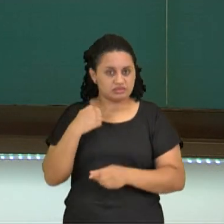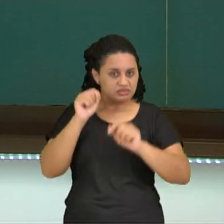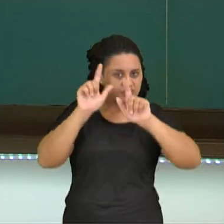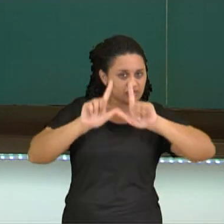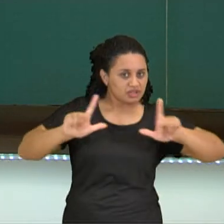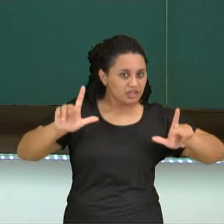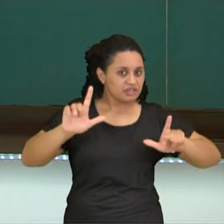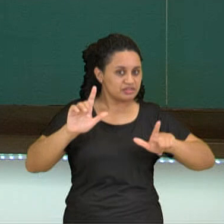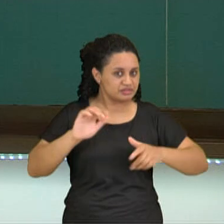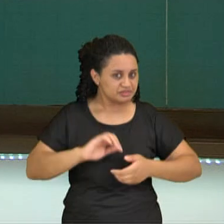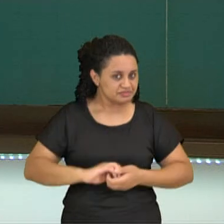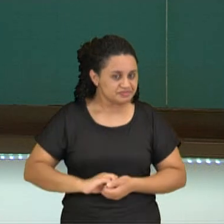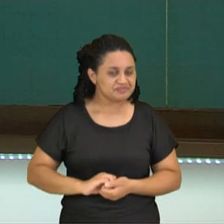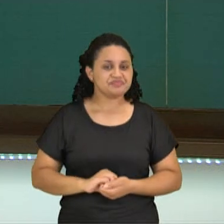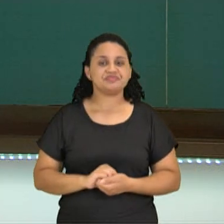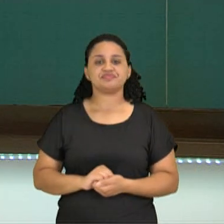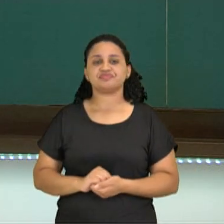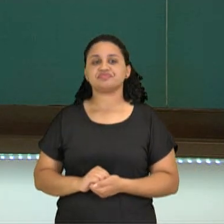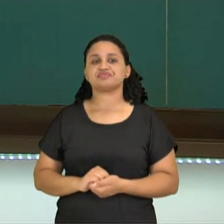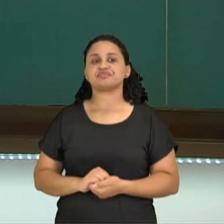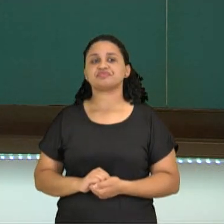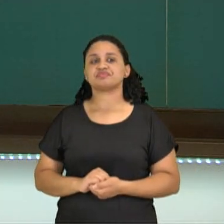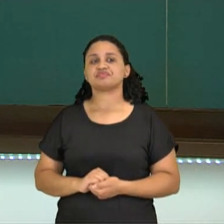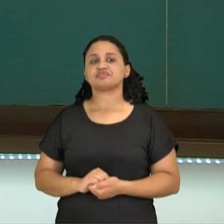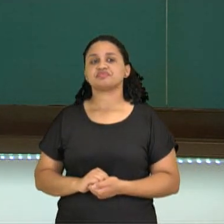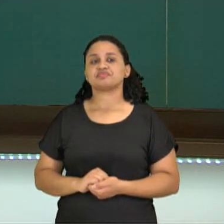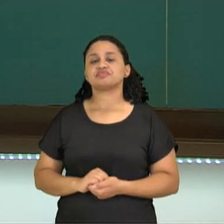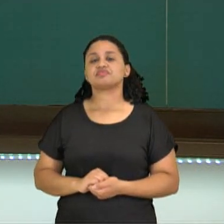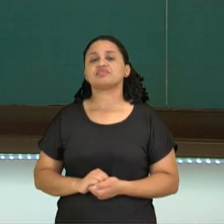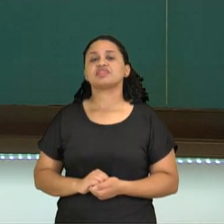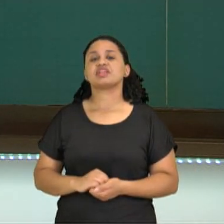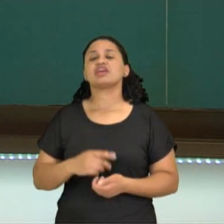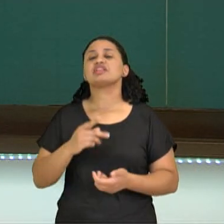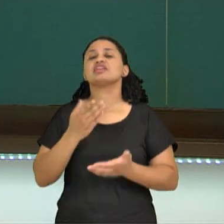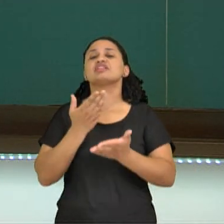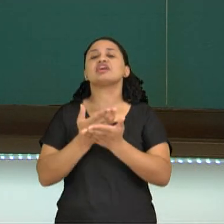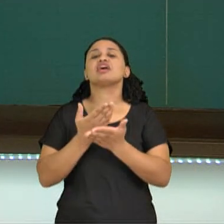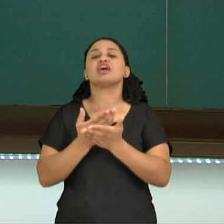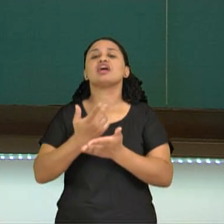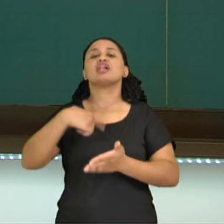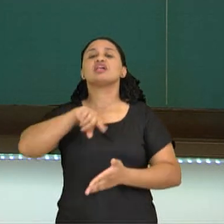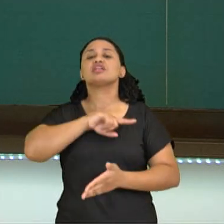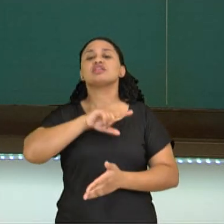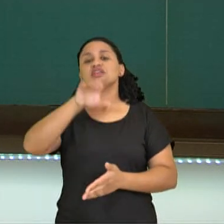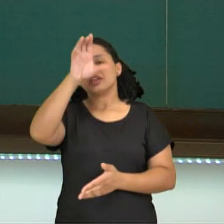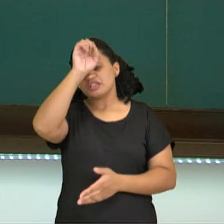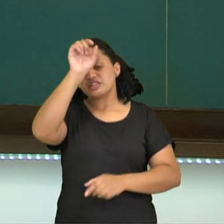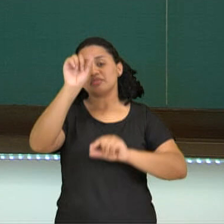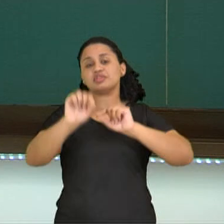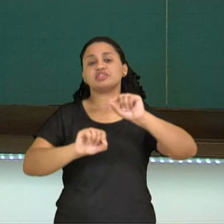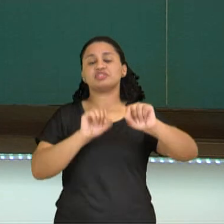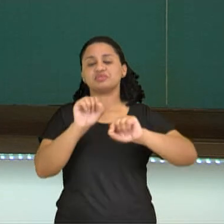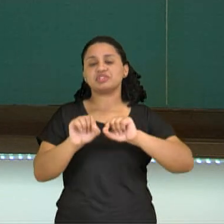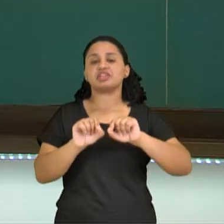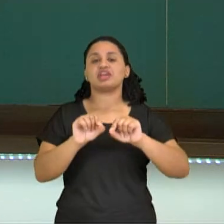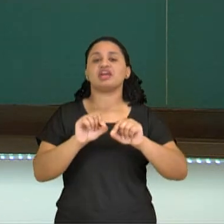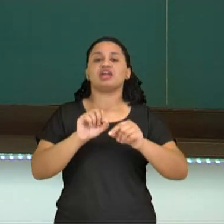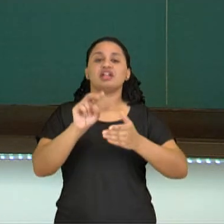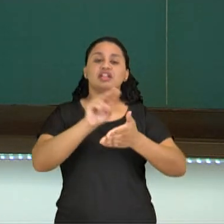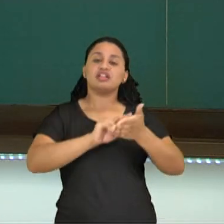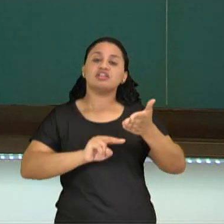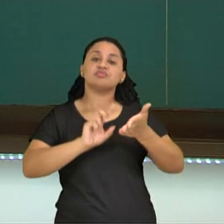claro? Vamos adiante? O que aprendemos nesta aula, gente? Lemos um artigo de